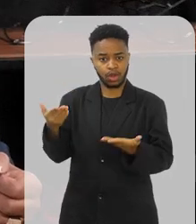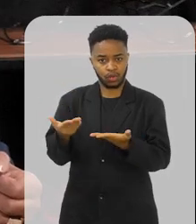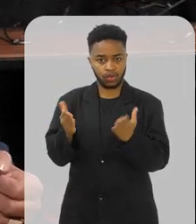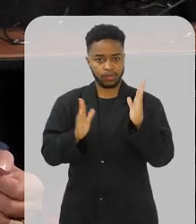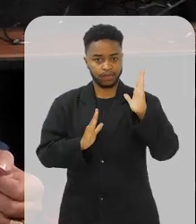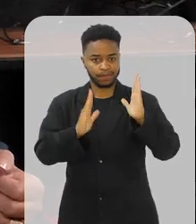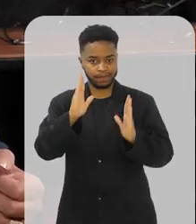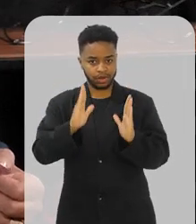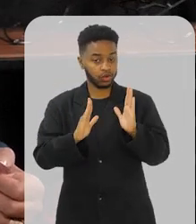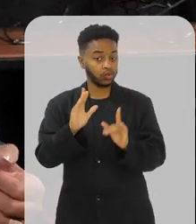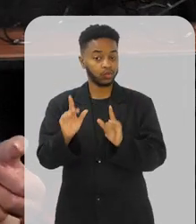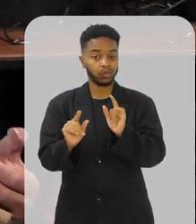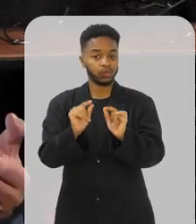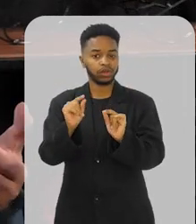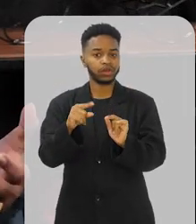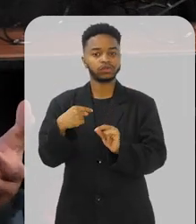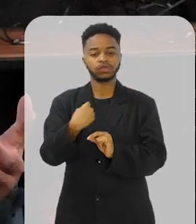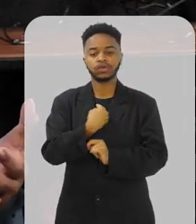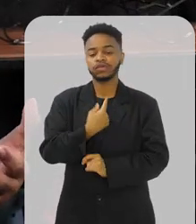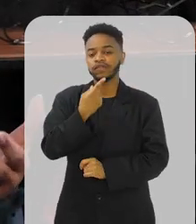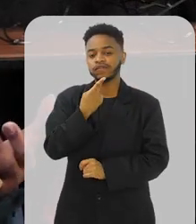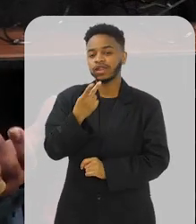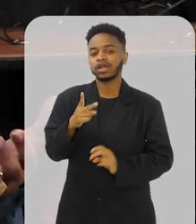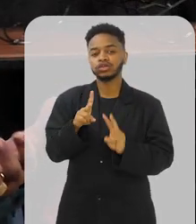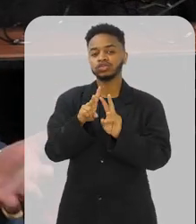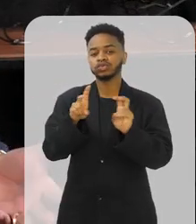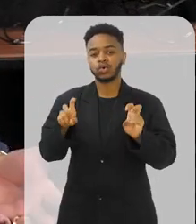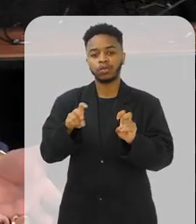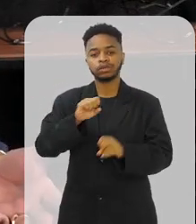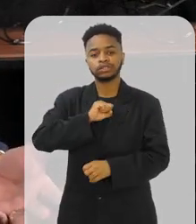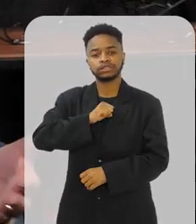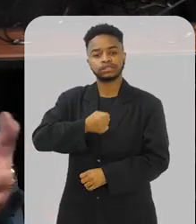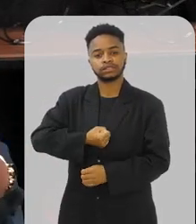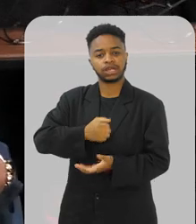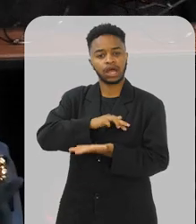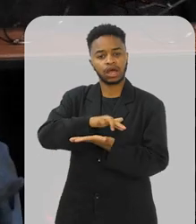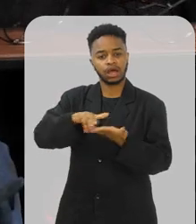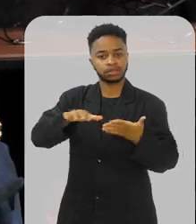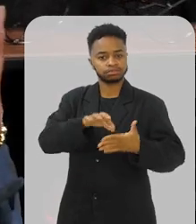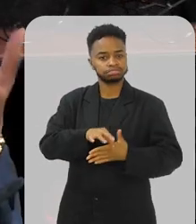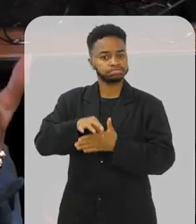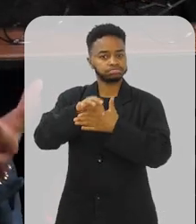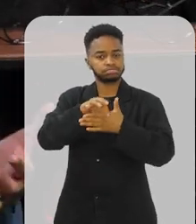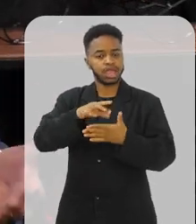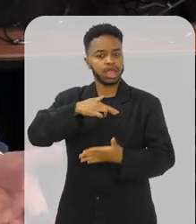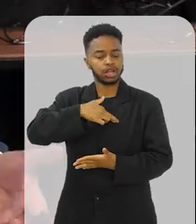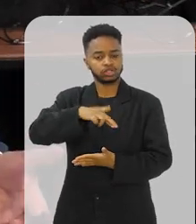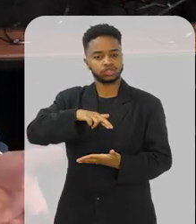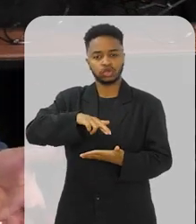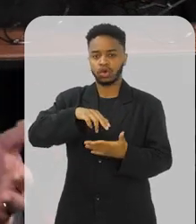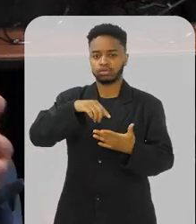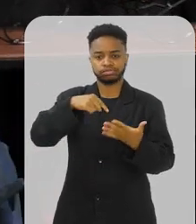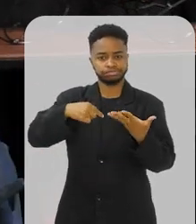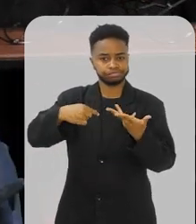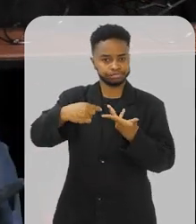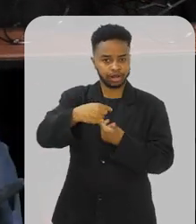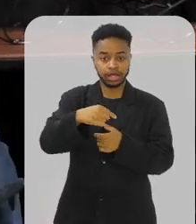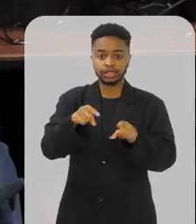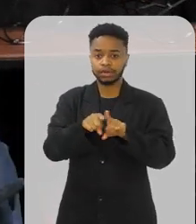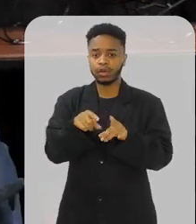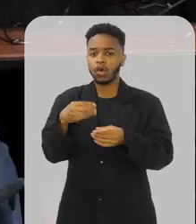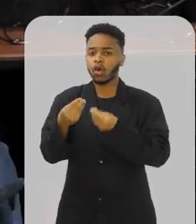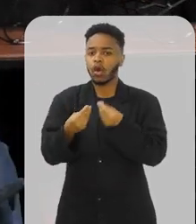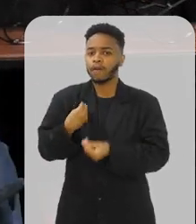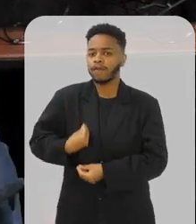período, que é para falar sobre os sacerdotes das mais diversas religiões e a